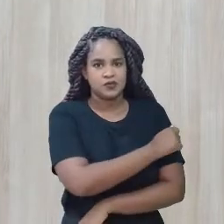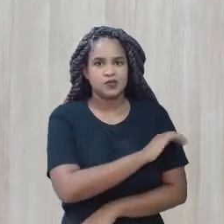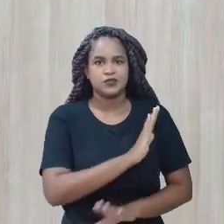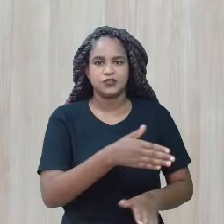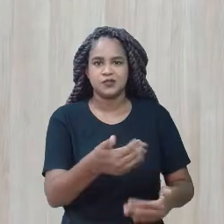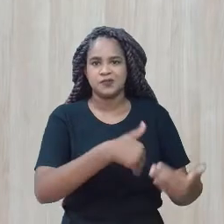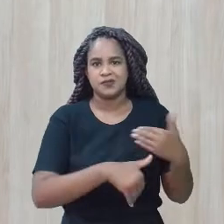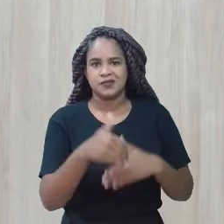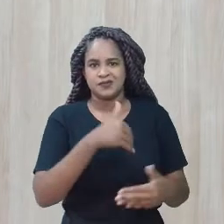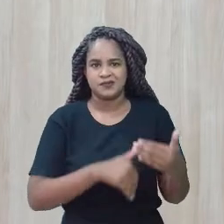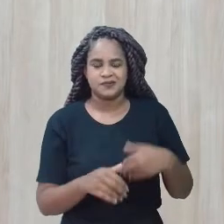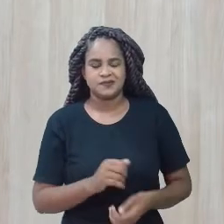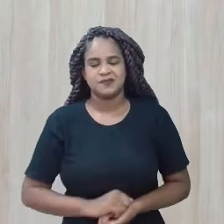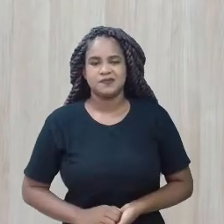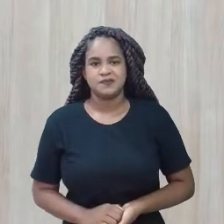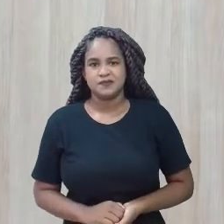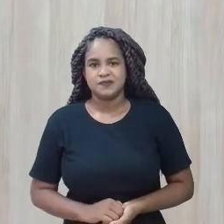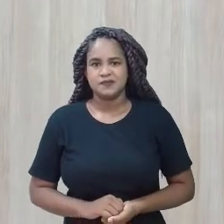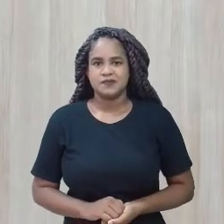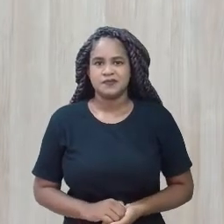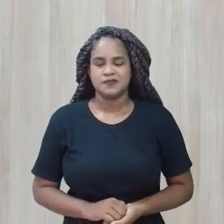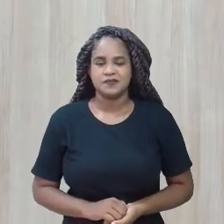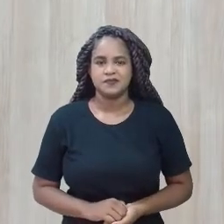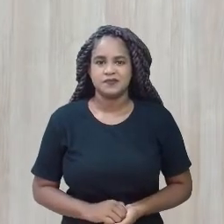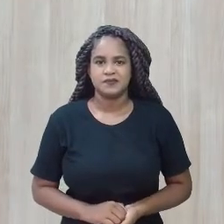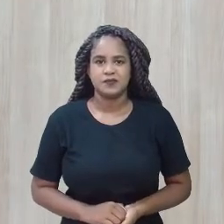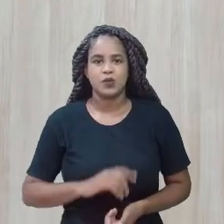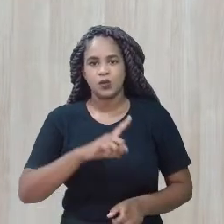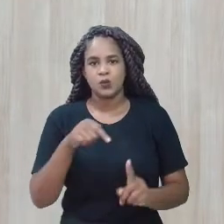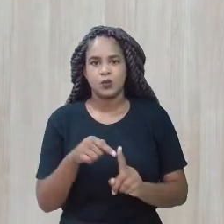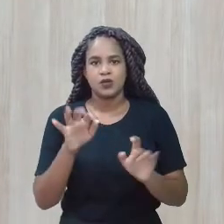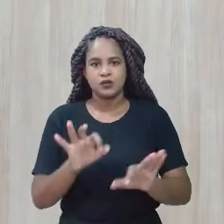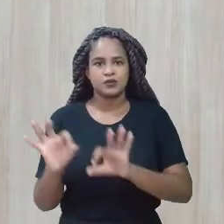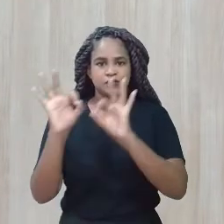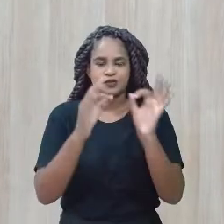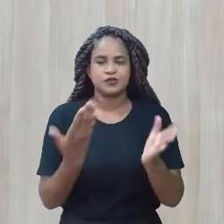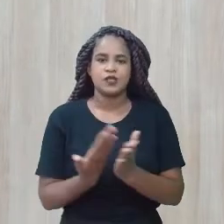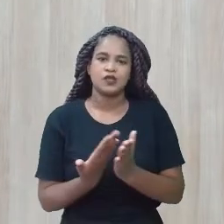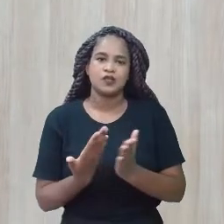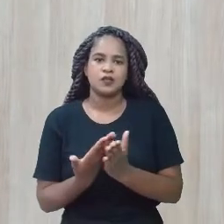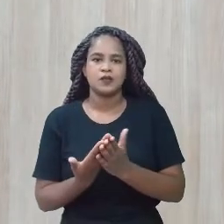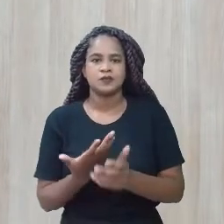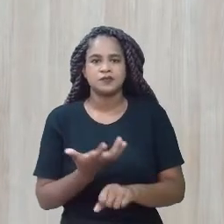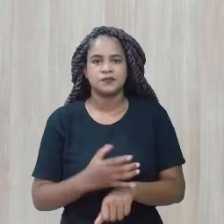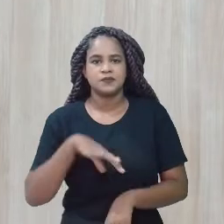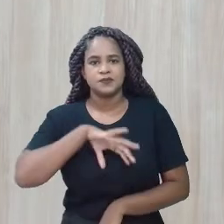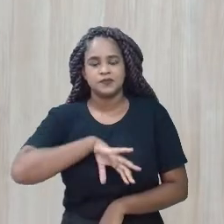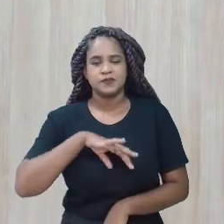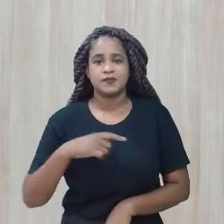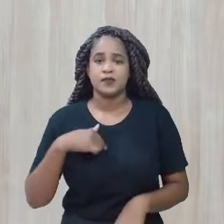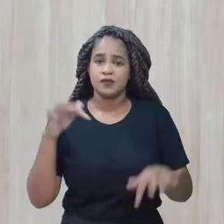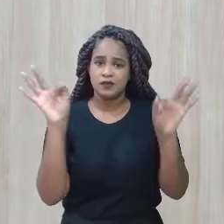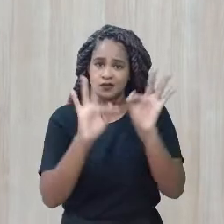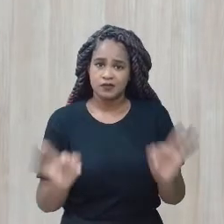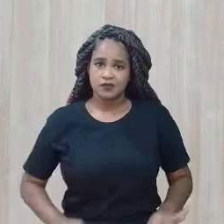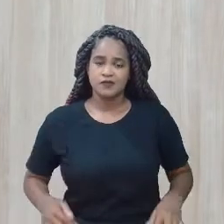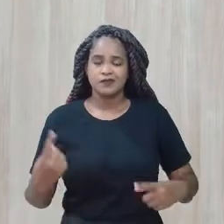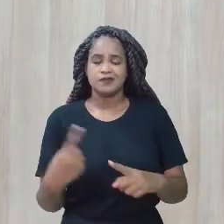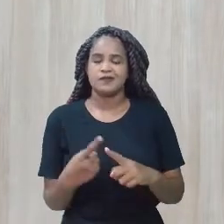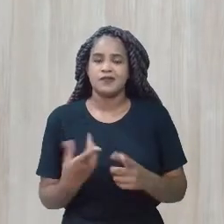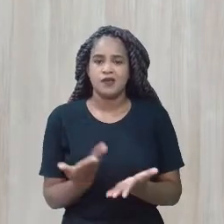aqui conectados conosco para a nossa aula de língua portuguesa. Fico muito feliz com isso, porque a nossa aula de hoje é